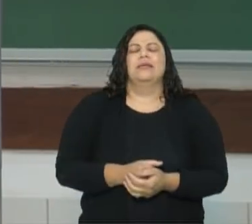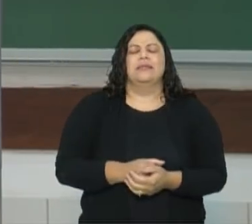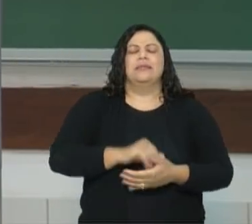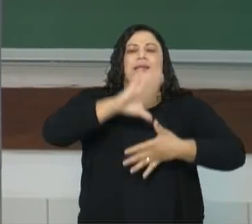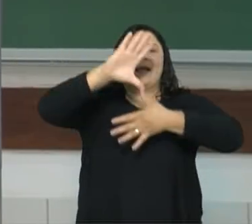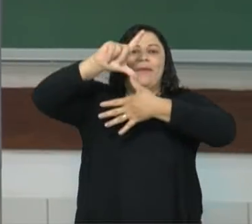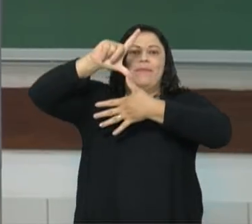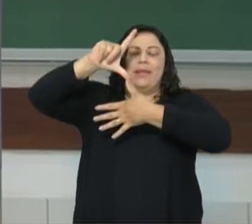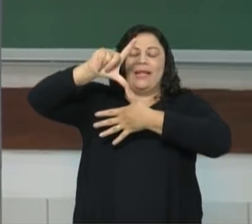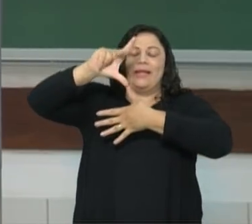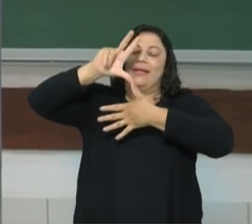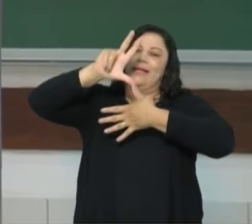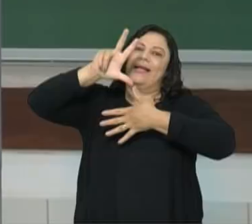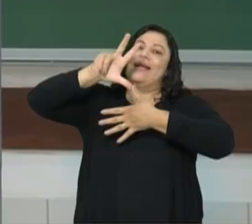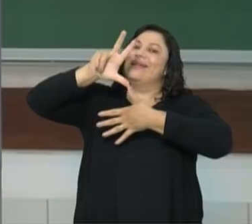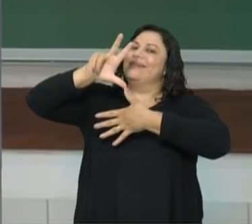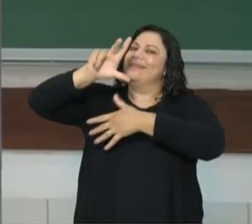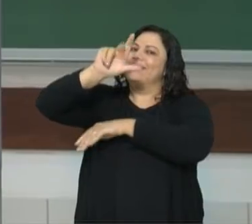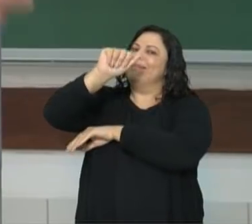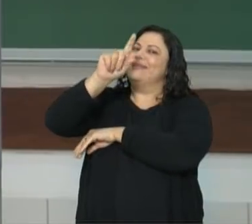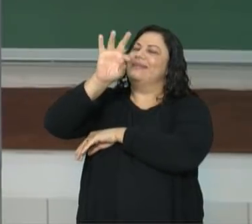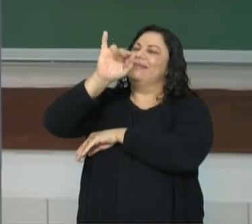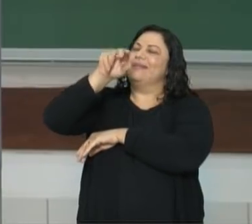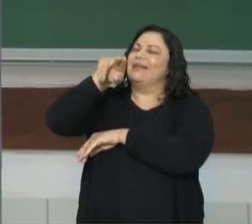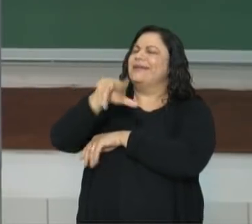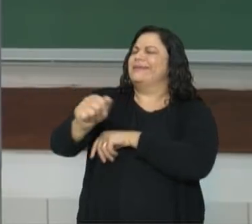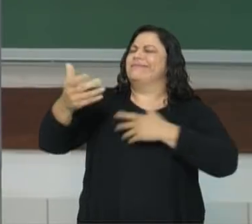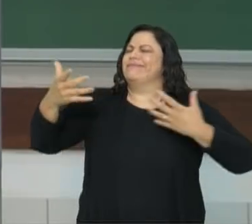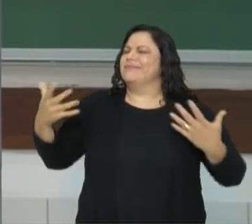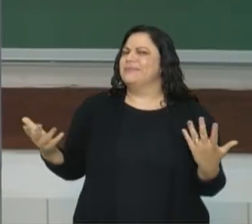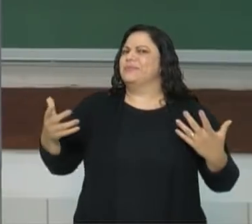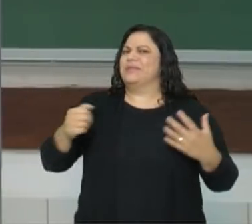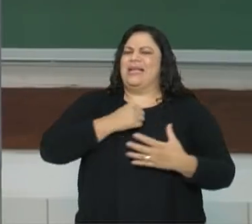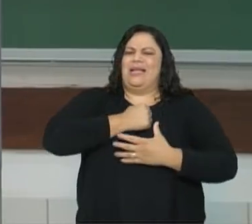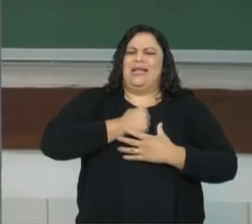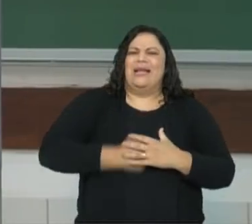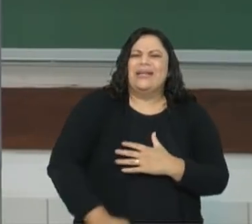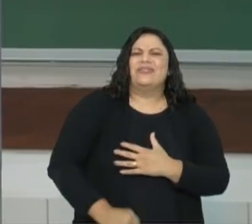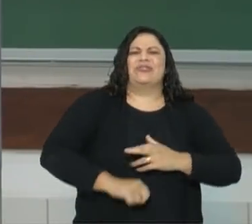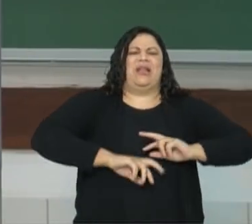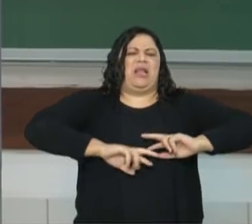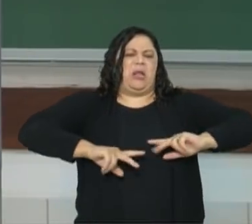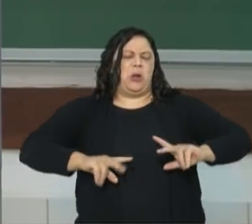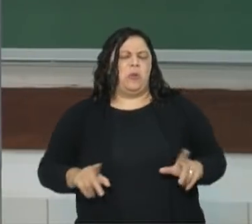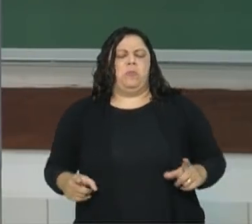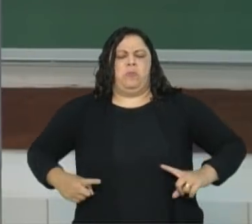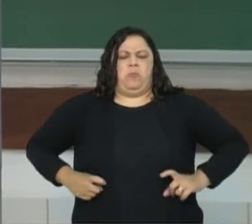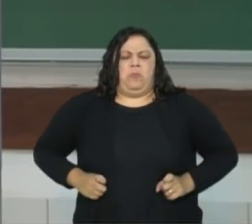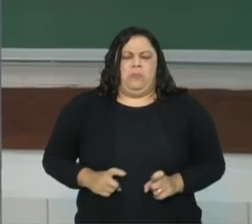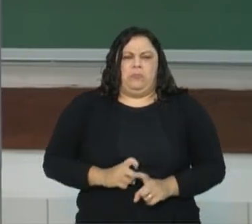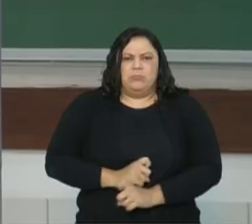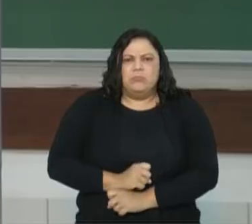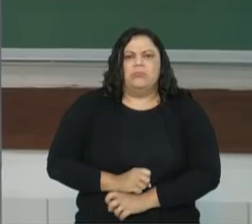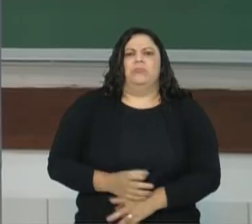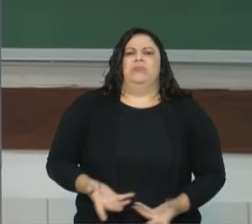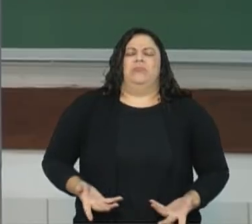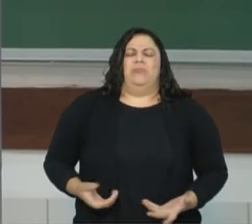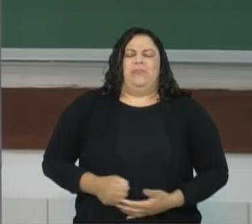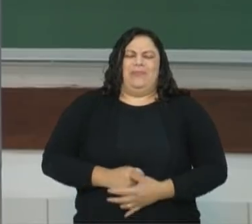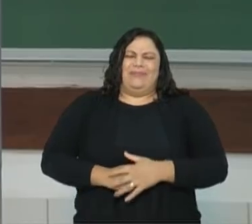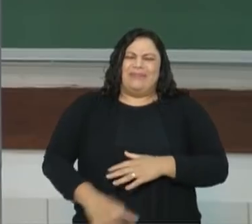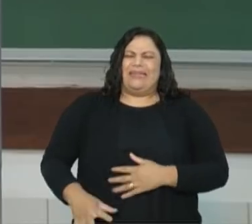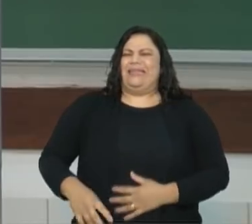Como é que está isso? E as verminoses e as outras diarreias que já conversamos, as desenterias bacterianas,